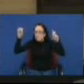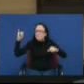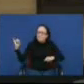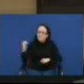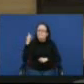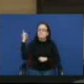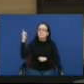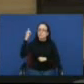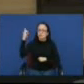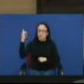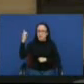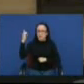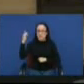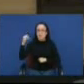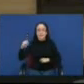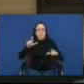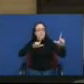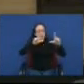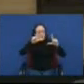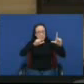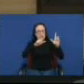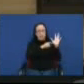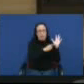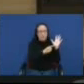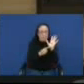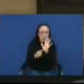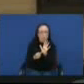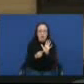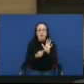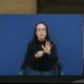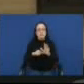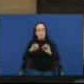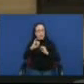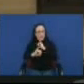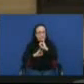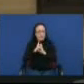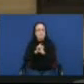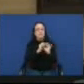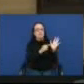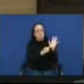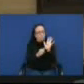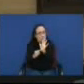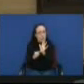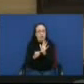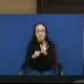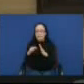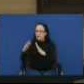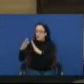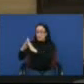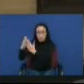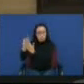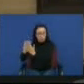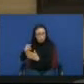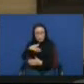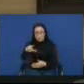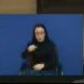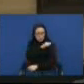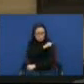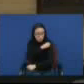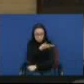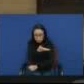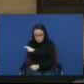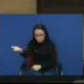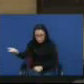pela TV e pela internet. Nós temos aqui estudantes do Colégio Barão de Limeira. Com certeza, este seu pronunciamento